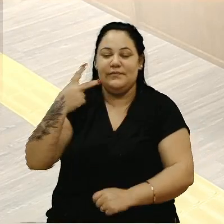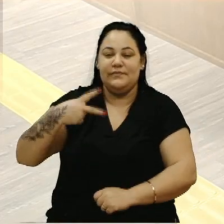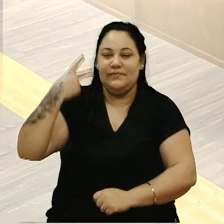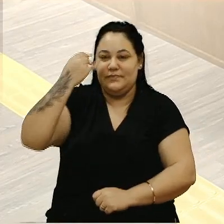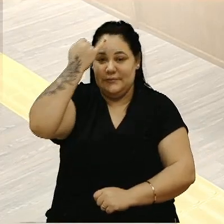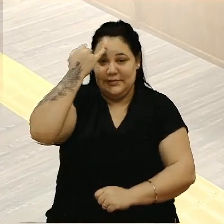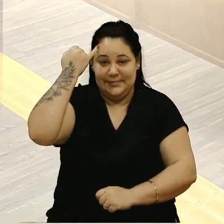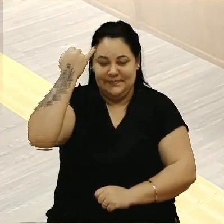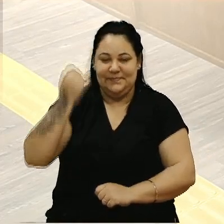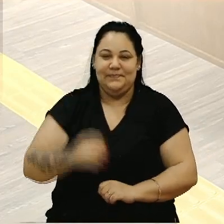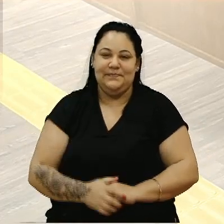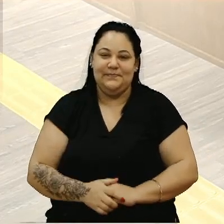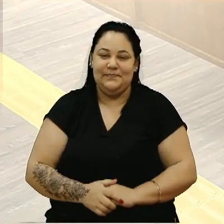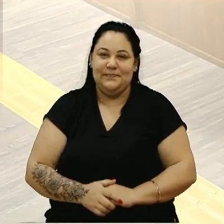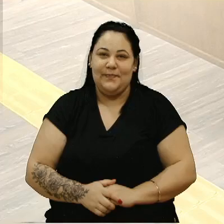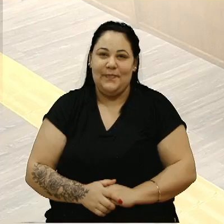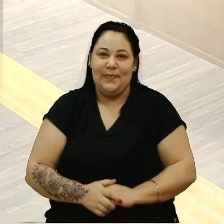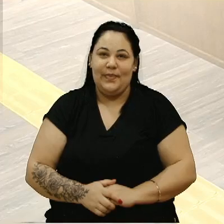Senhor presidente, nobres colegas,